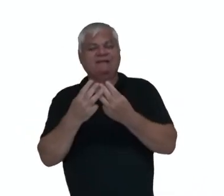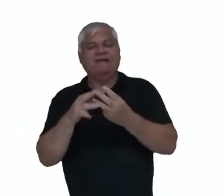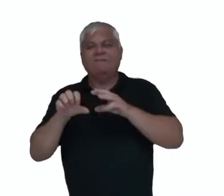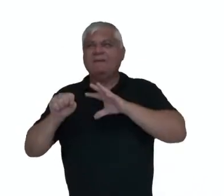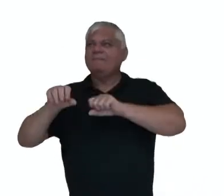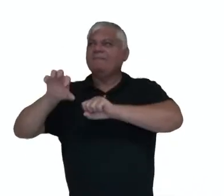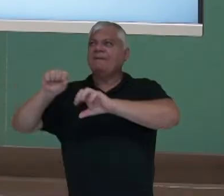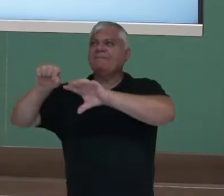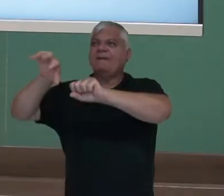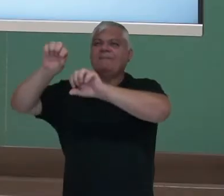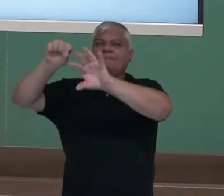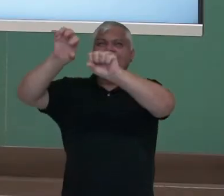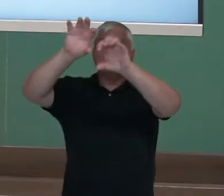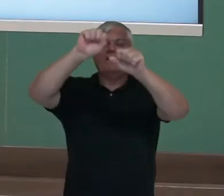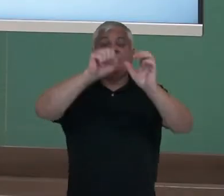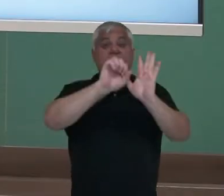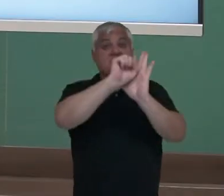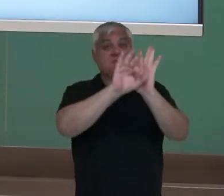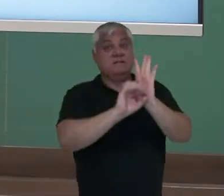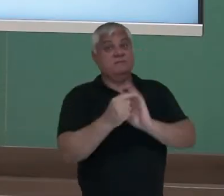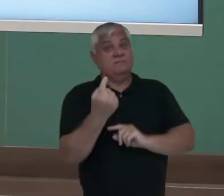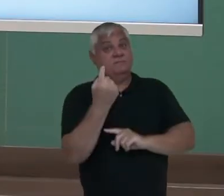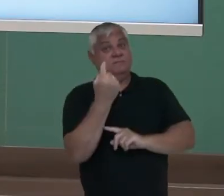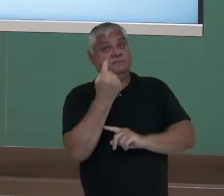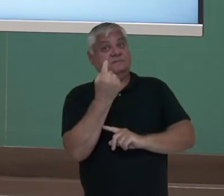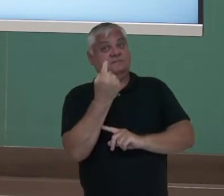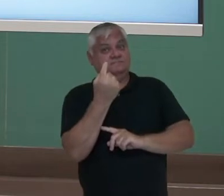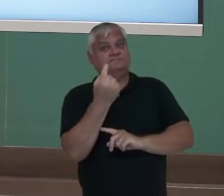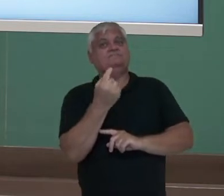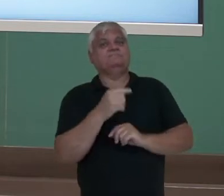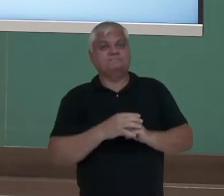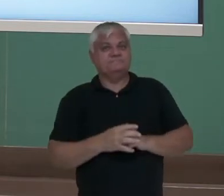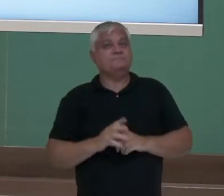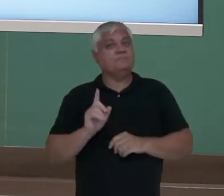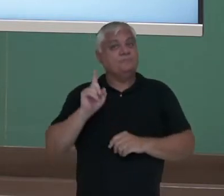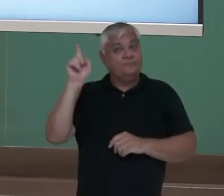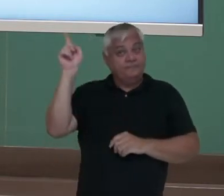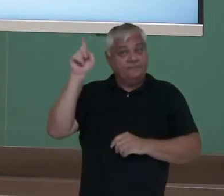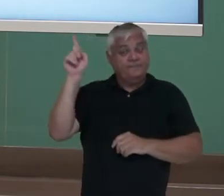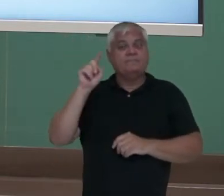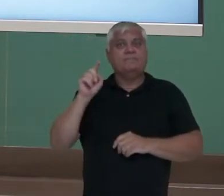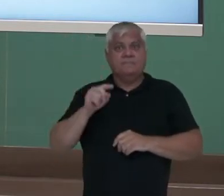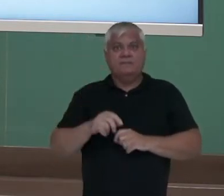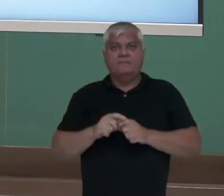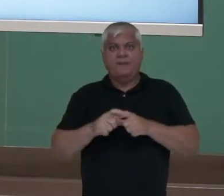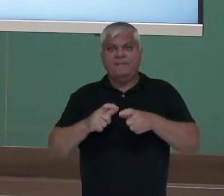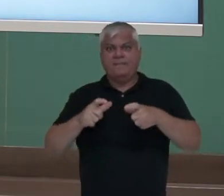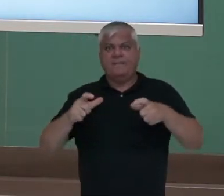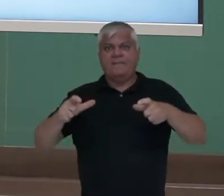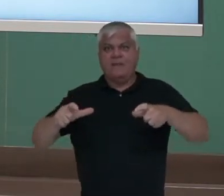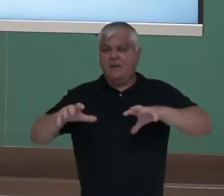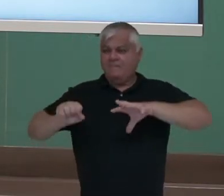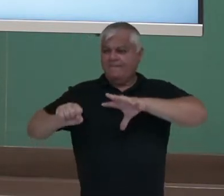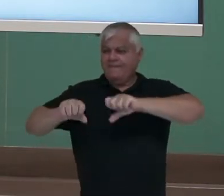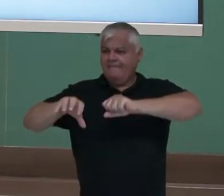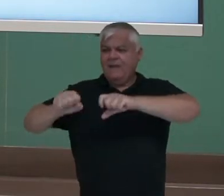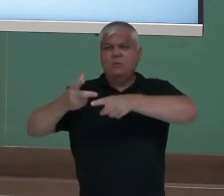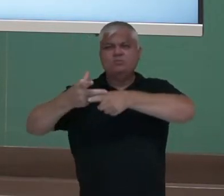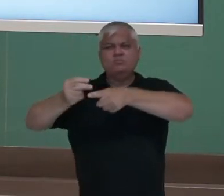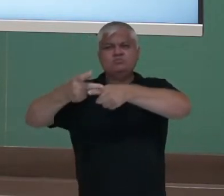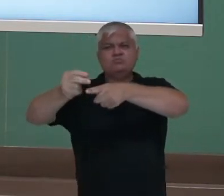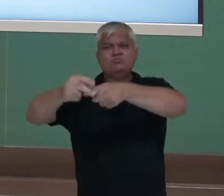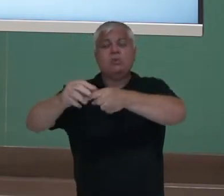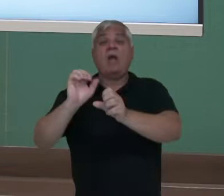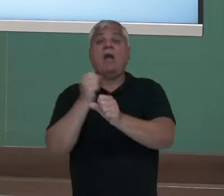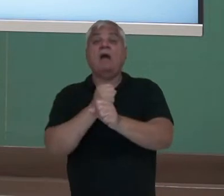século I. E, pessoal, dando spoiler para vocês, isso vai aumentar, né? Por volta do ano 120 a.C.,